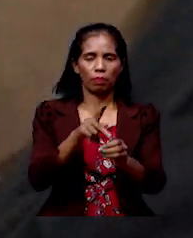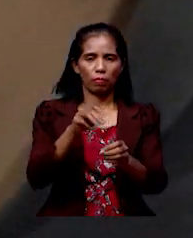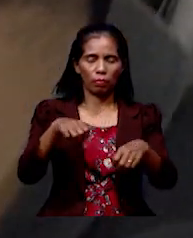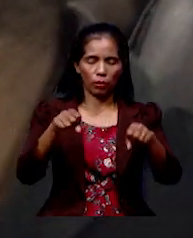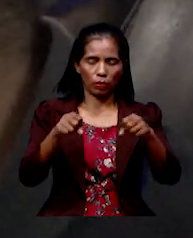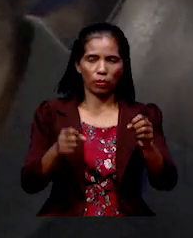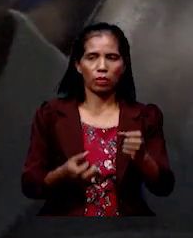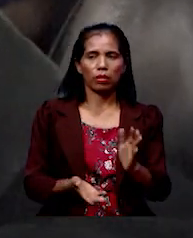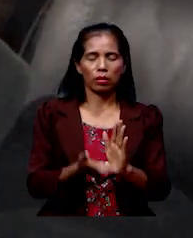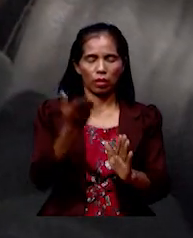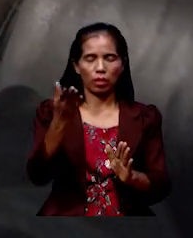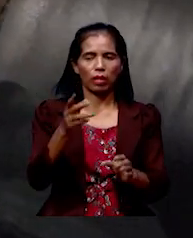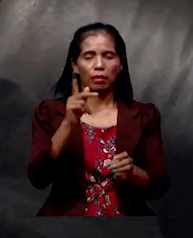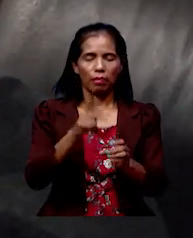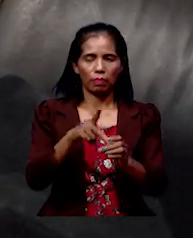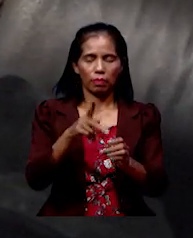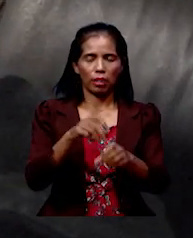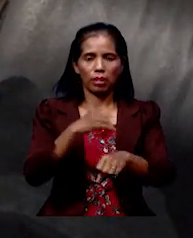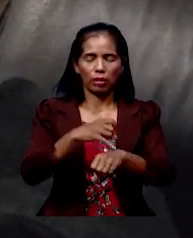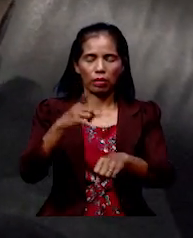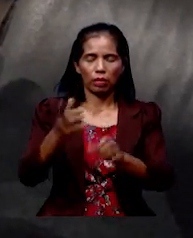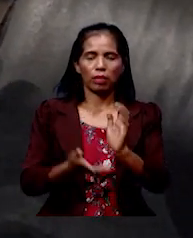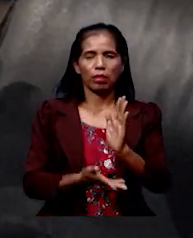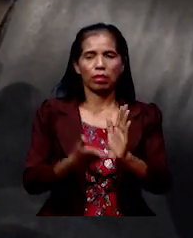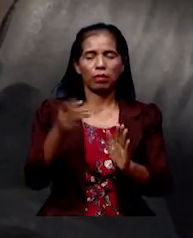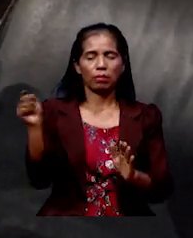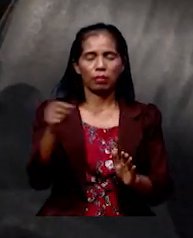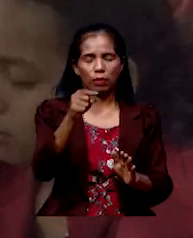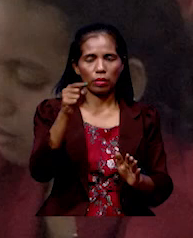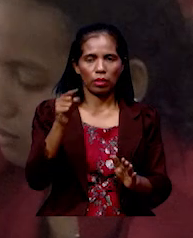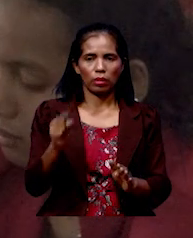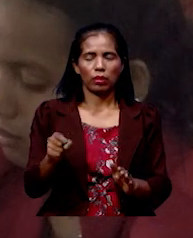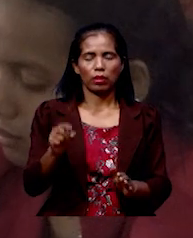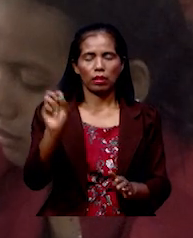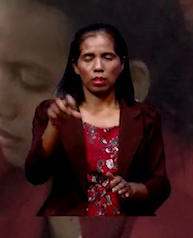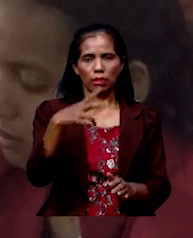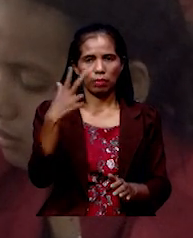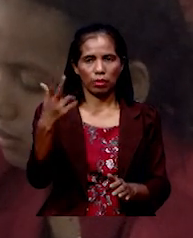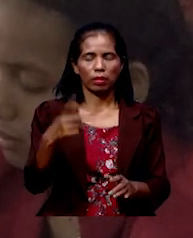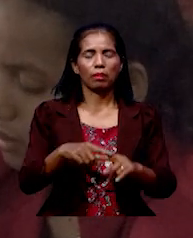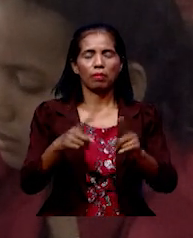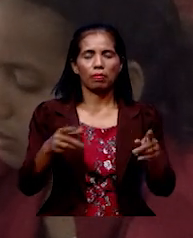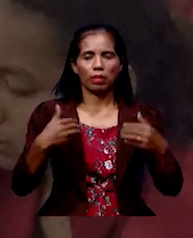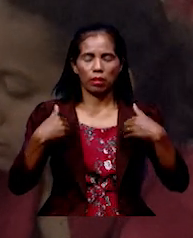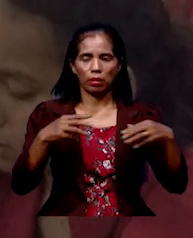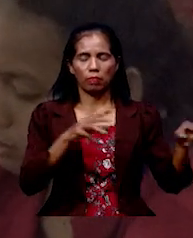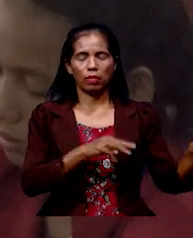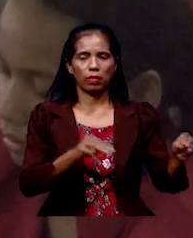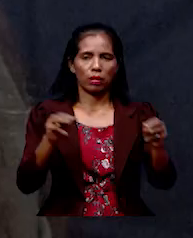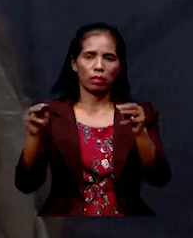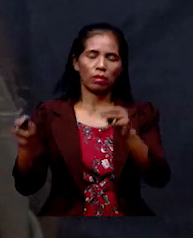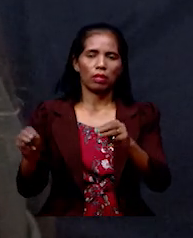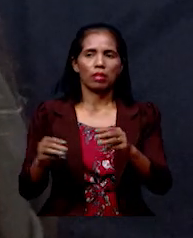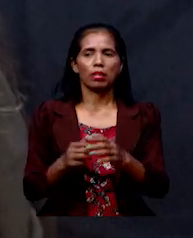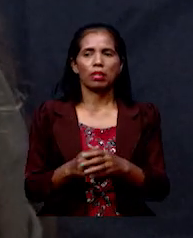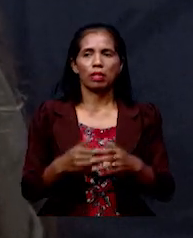sae. No preço mina internacional sae ba por cento sanulo recintolo. Mas bem a mudança contrário à inflação,